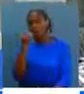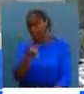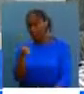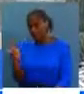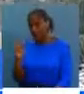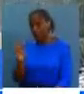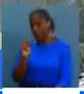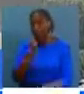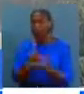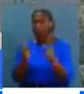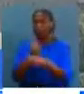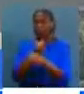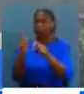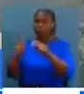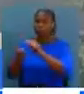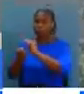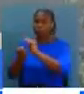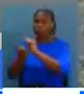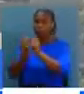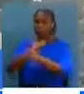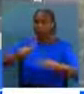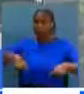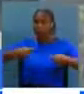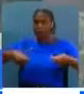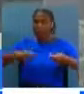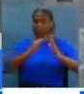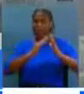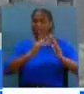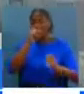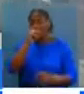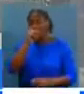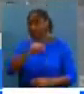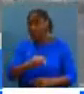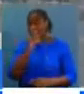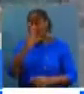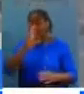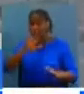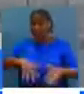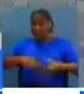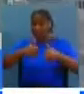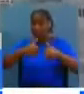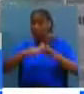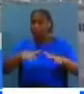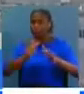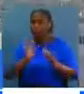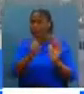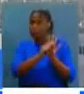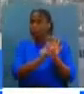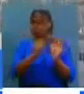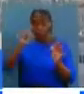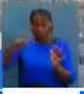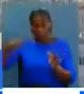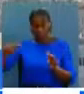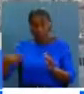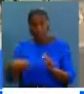mil contos em reabilitação de moradias e casas de banho. Mas se a cidade já beneficiasse do tal estatuto